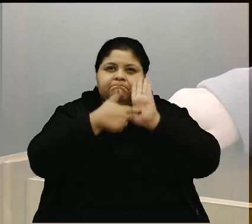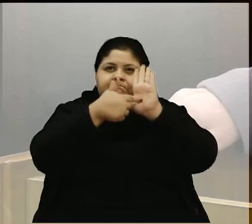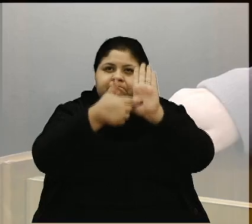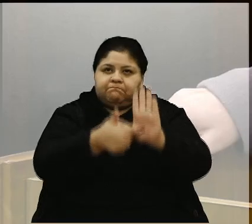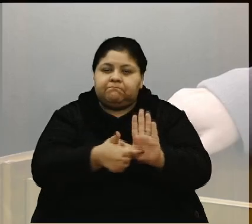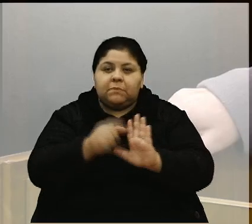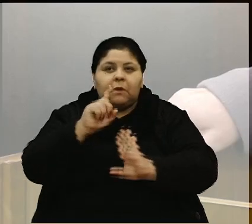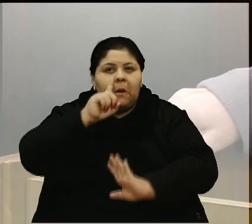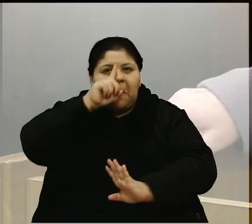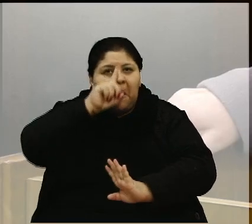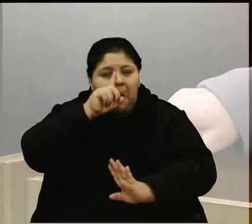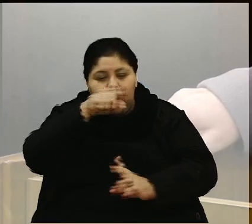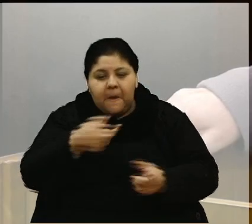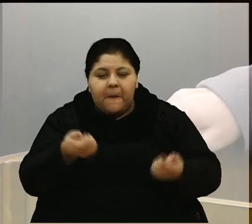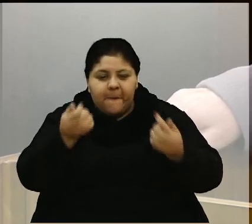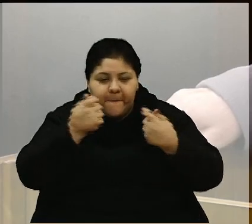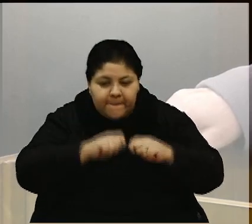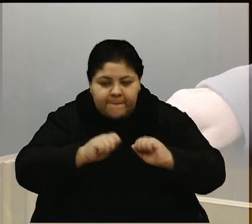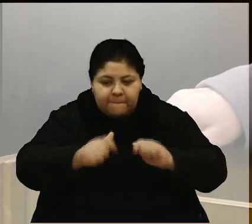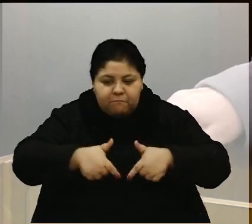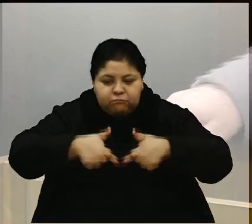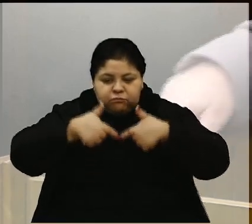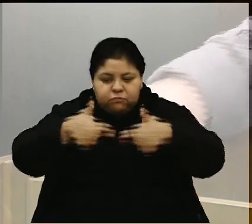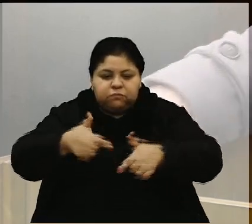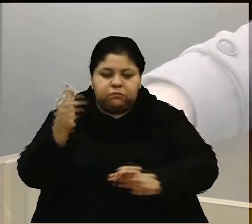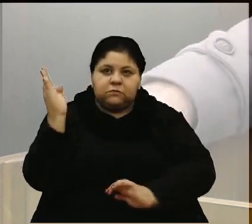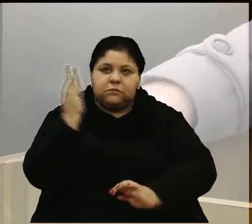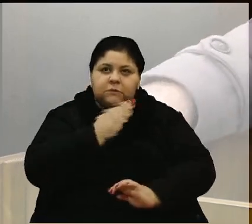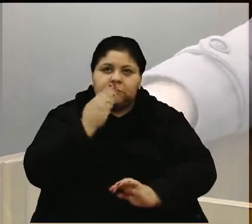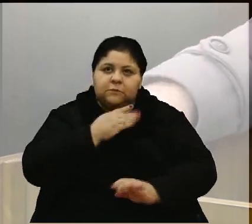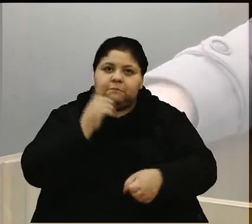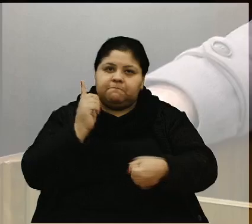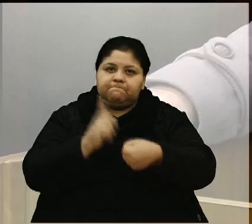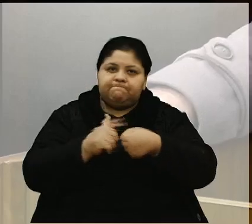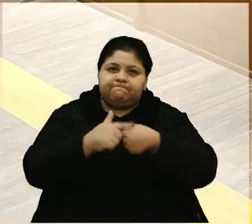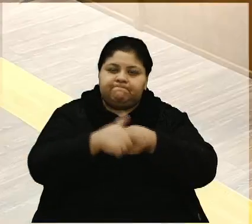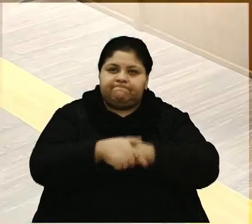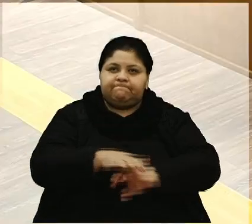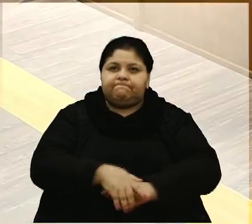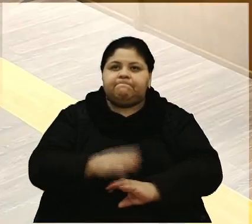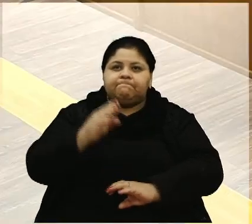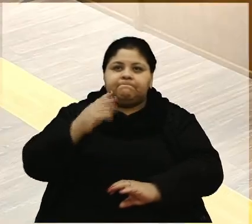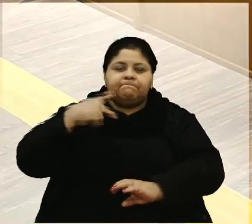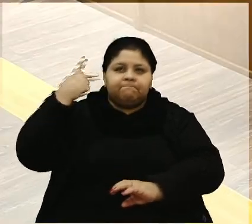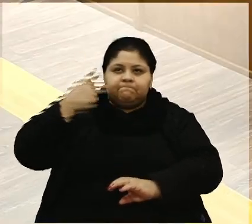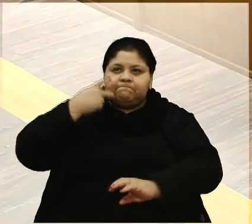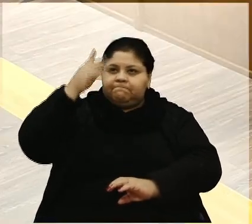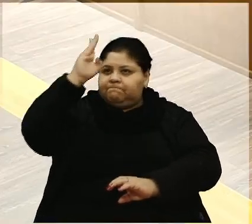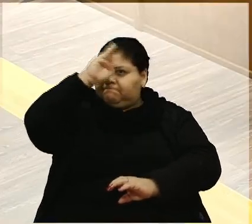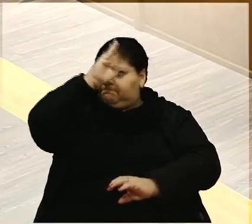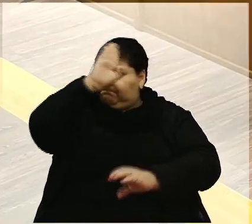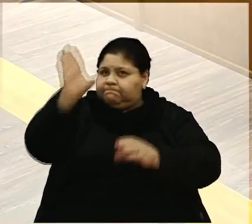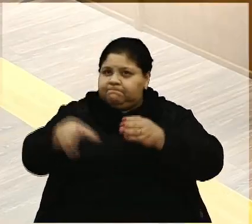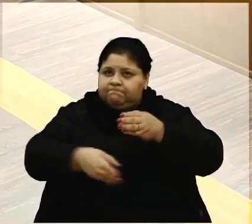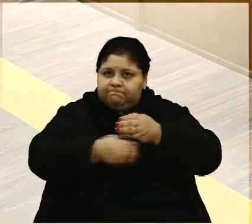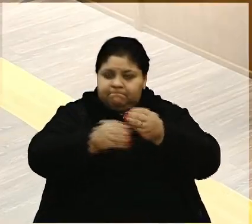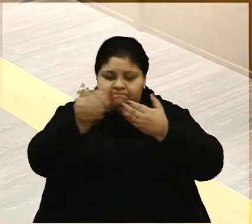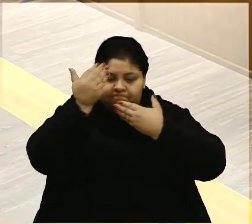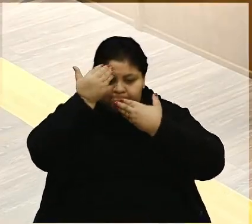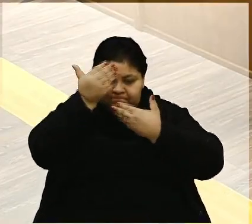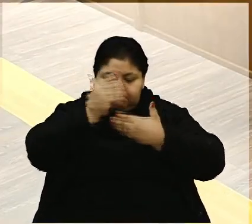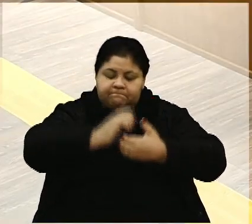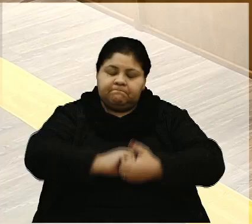perigo e a necessidade de ação urgente do município. Vereador Bressan, seu à parte. Obrigado, vereador